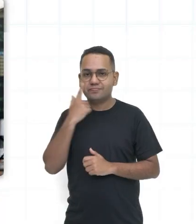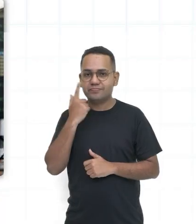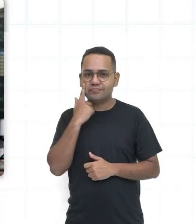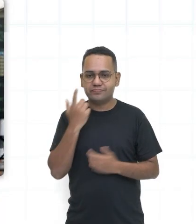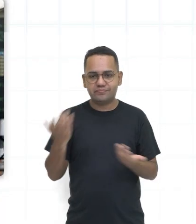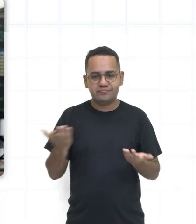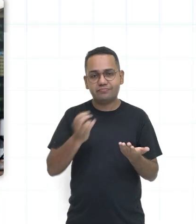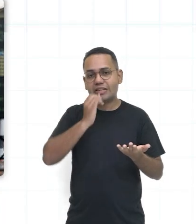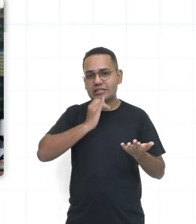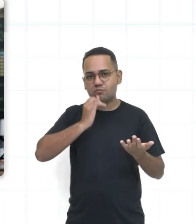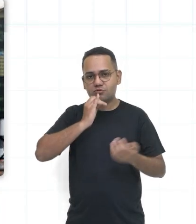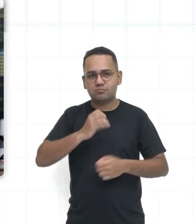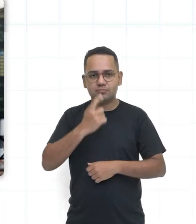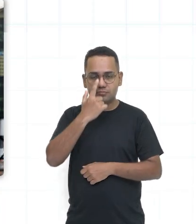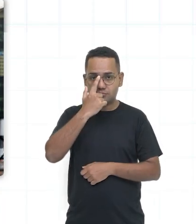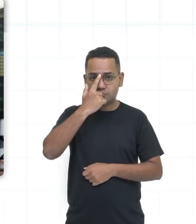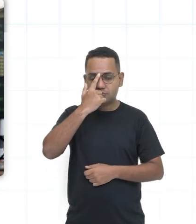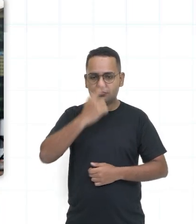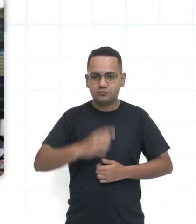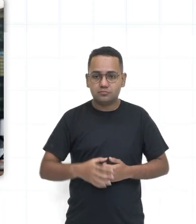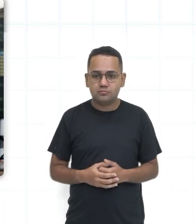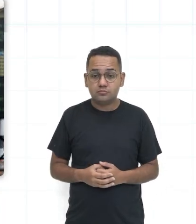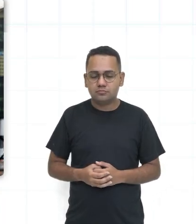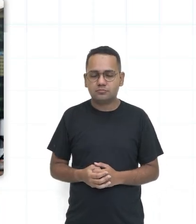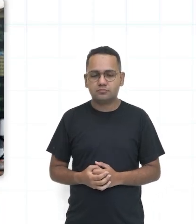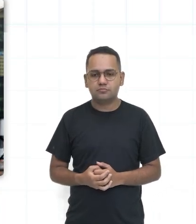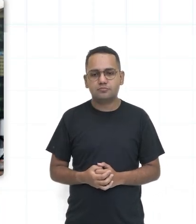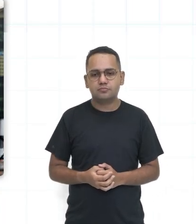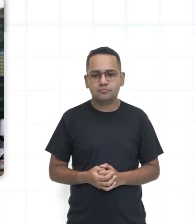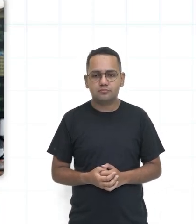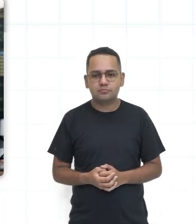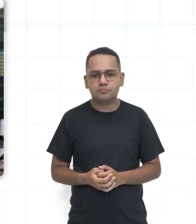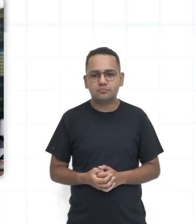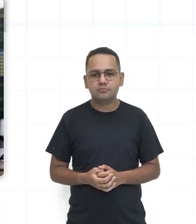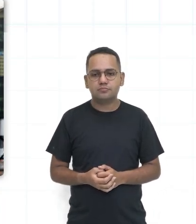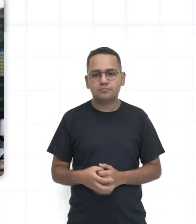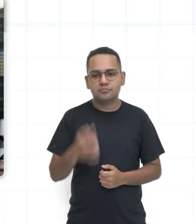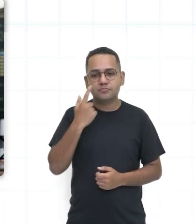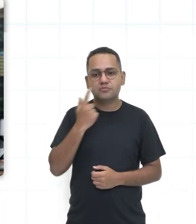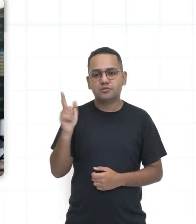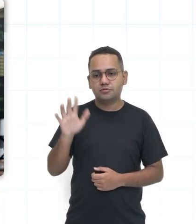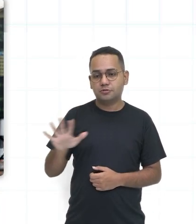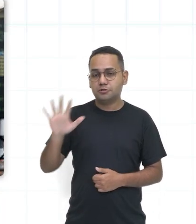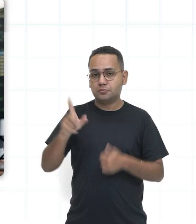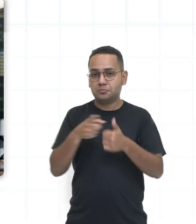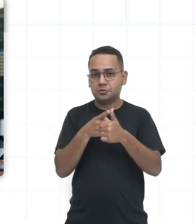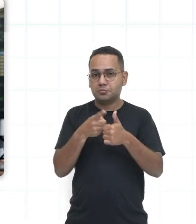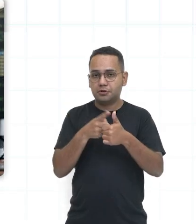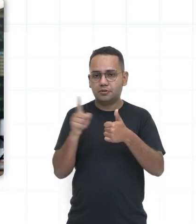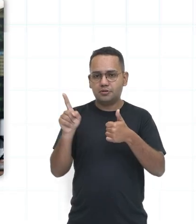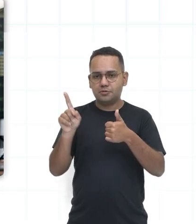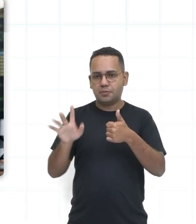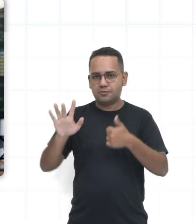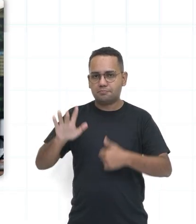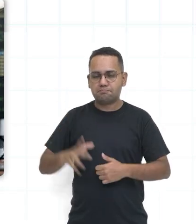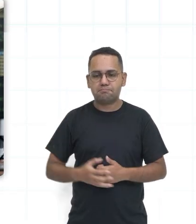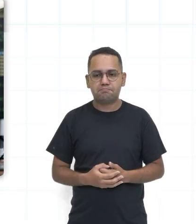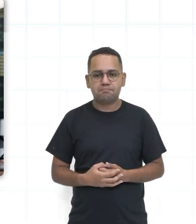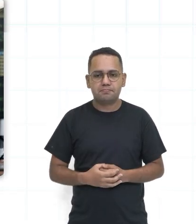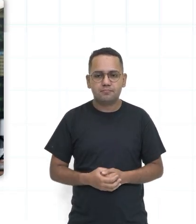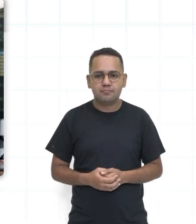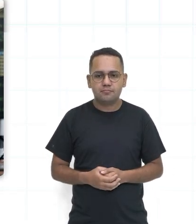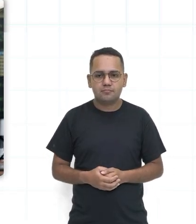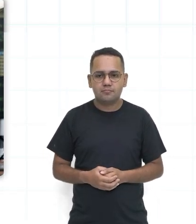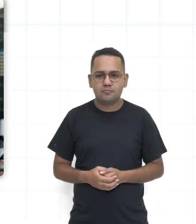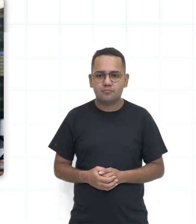agora. Então, eu tenho esses exemplos aqui, olha só. He built the entire bookshelf by himself.